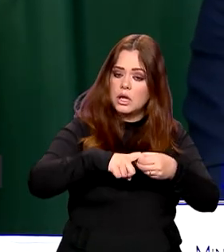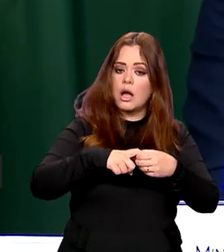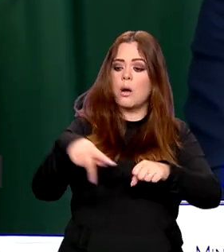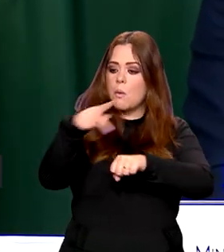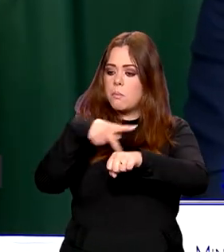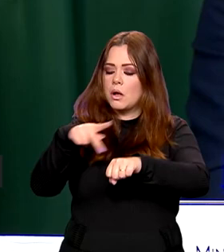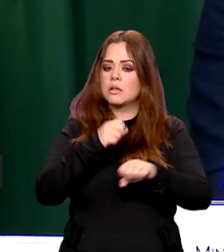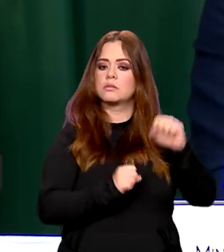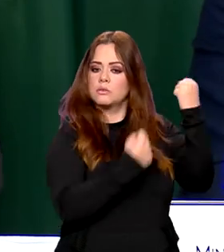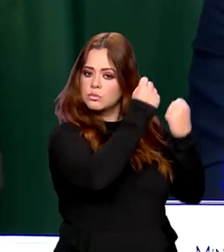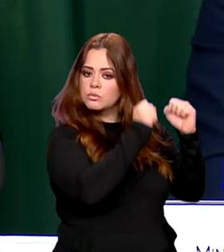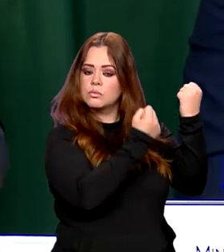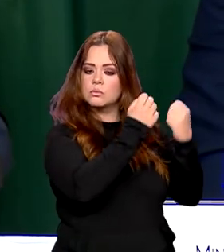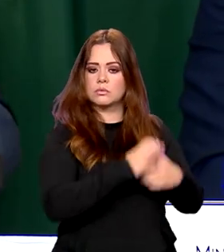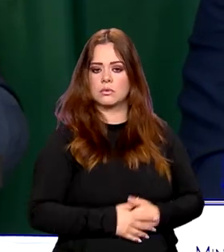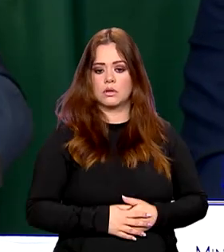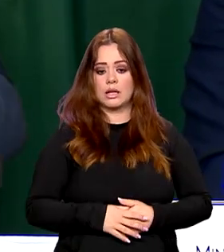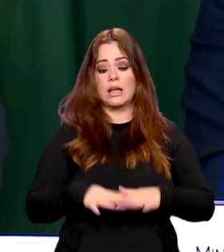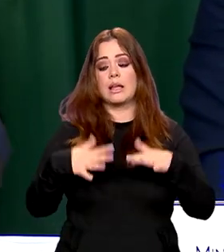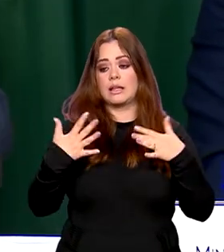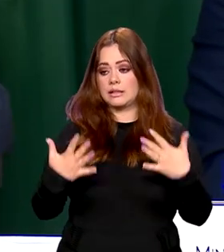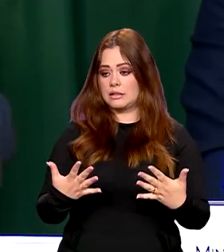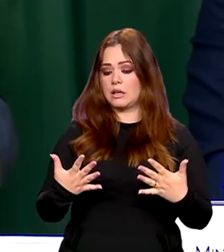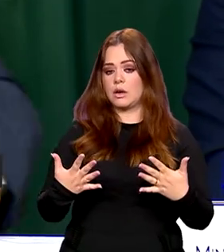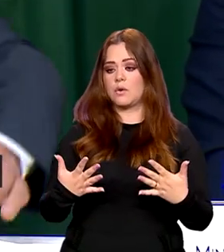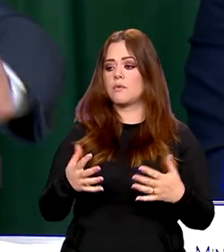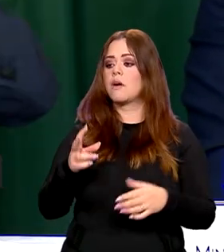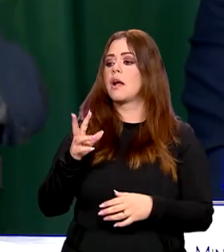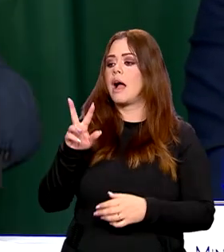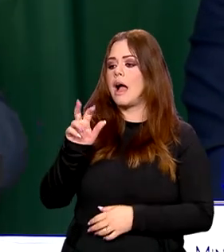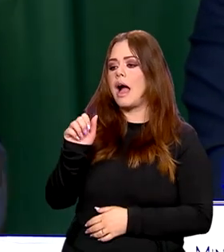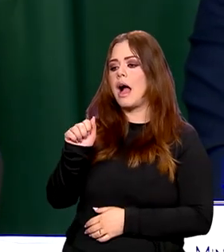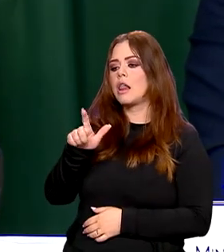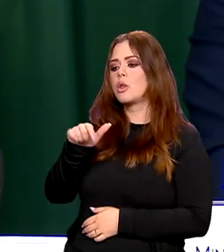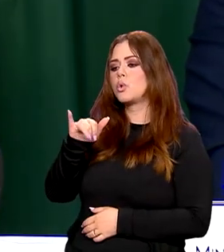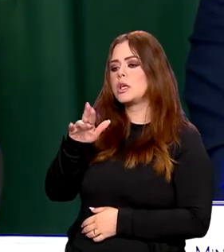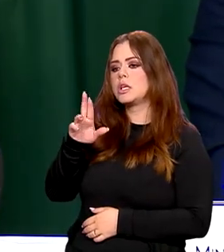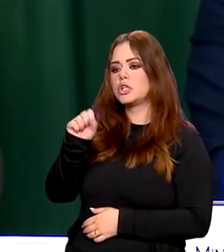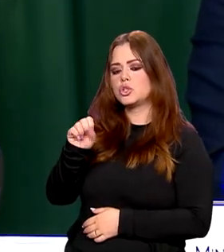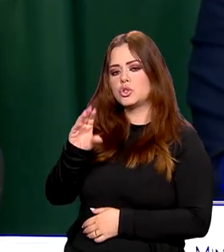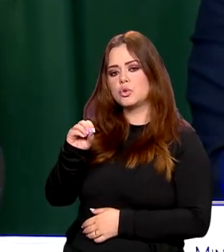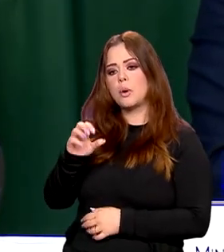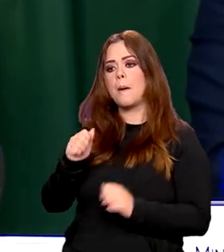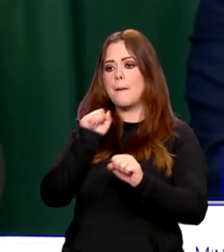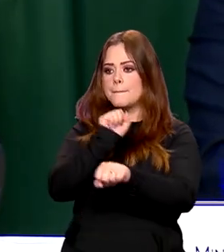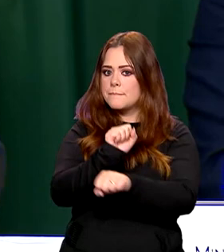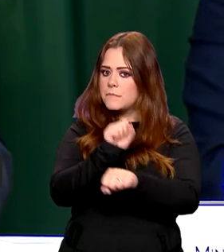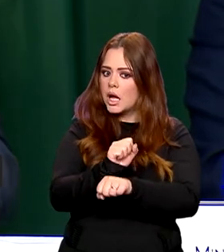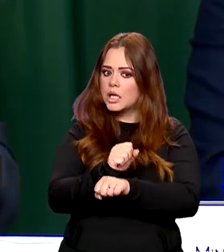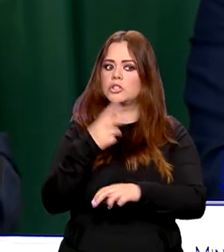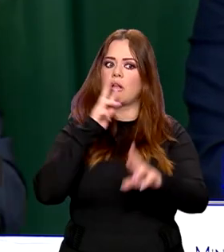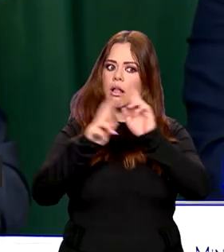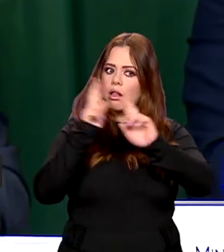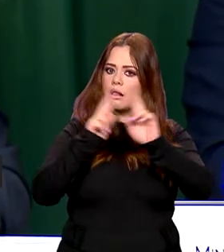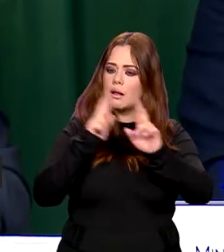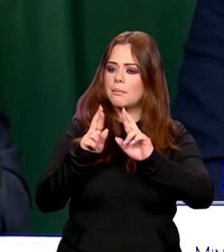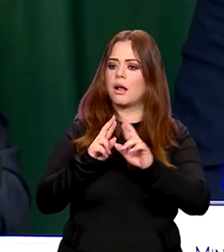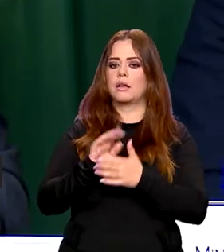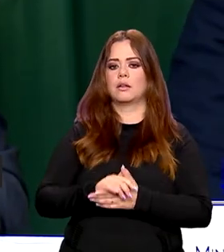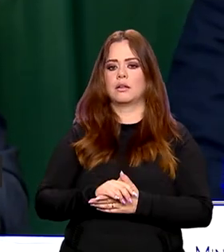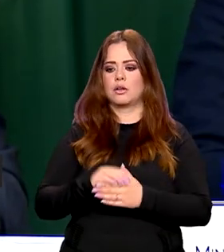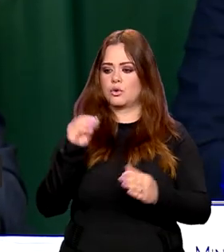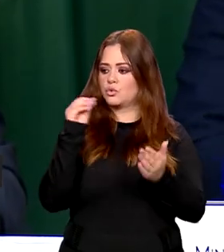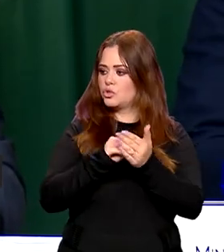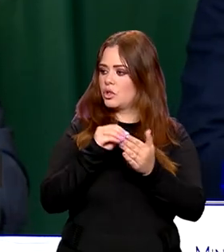industrializado. Então, Aloysio, você vai parar de reclamar porque nós vamos colocar dinheiro no BNDES. Nós vamos ter que colocar dinheiro